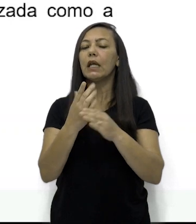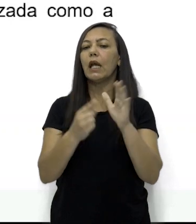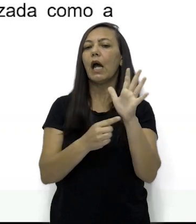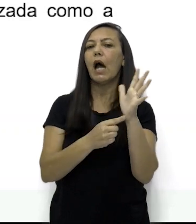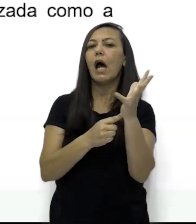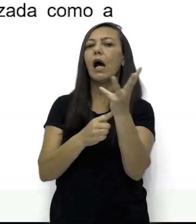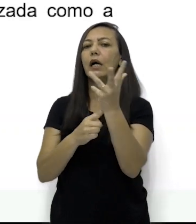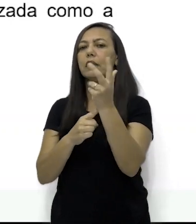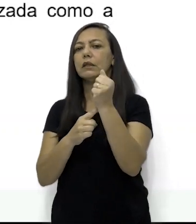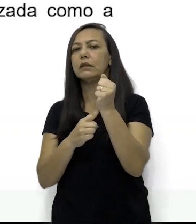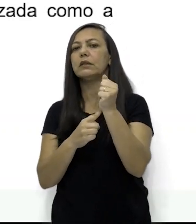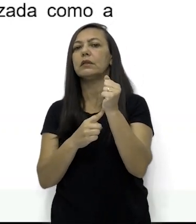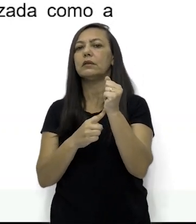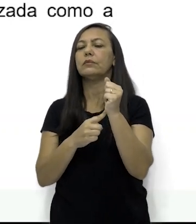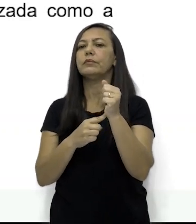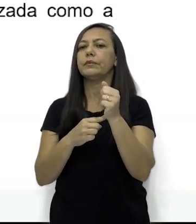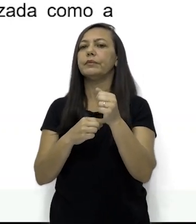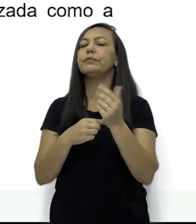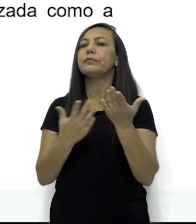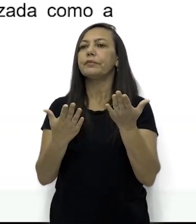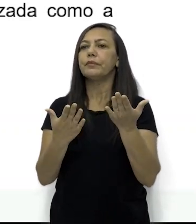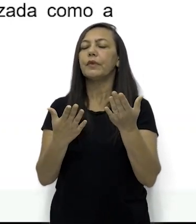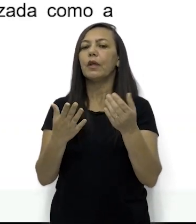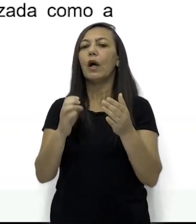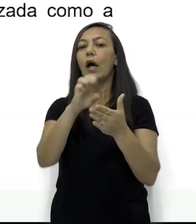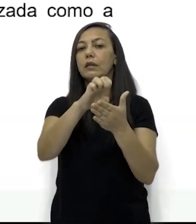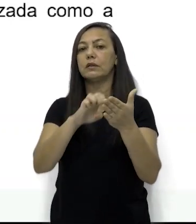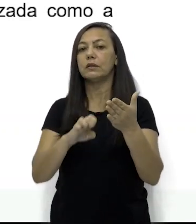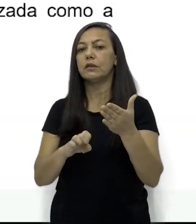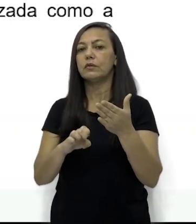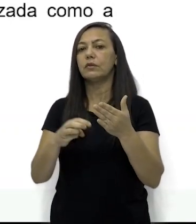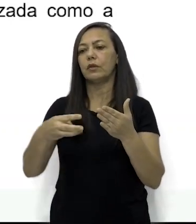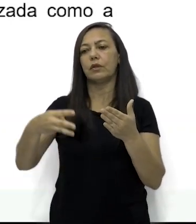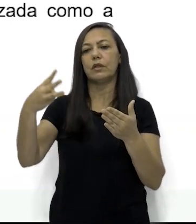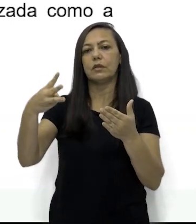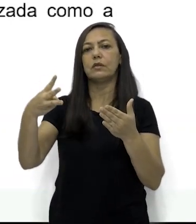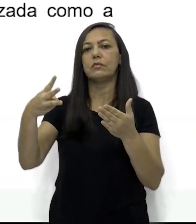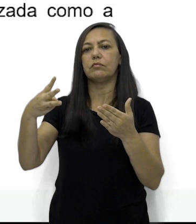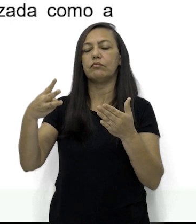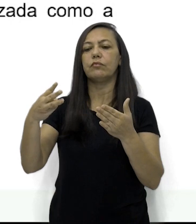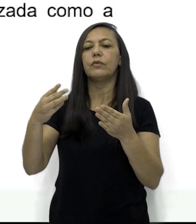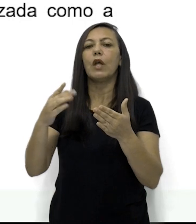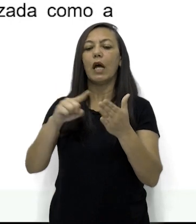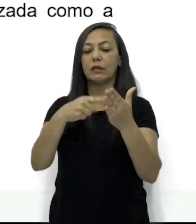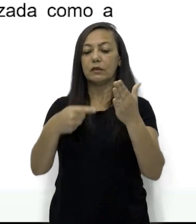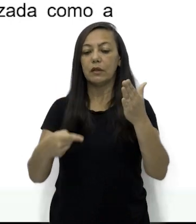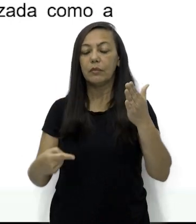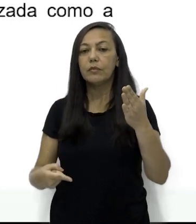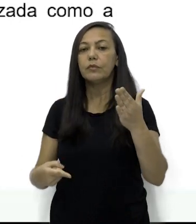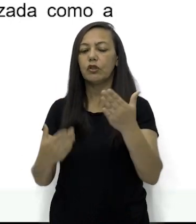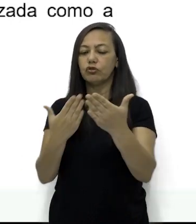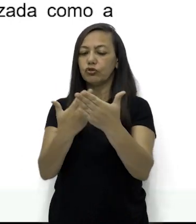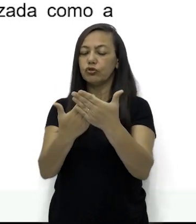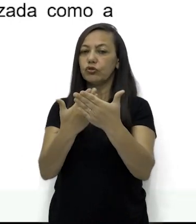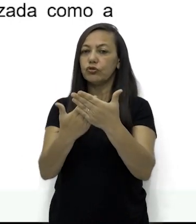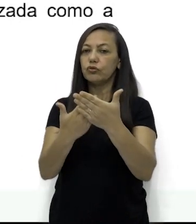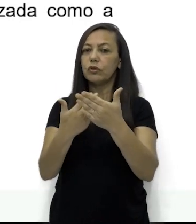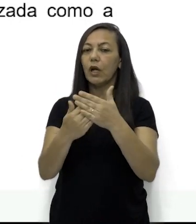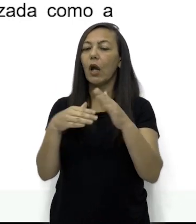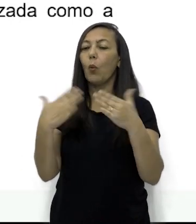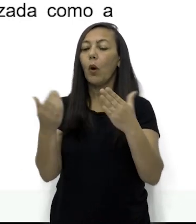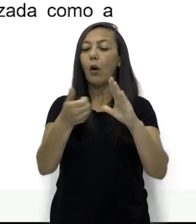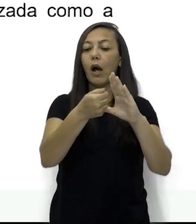de arte como registro para a posteridade. Nesse exercício, no terceiro, vocês vão lá no caderno de atividades, vão estudar